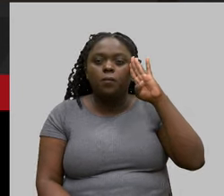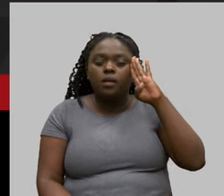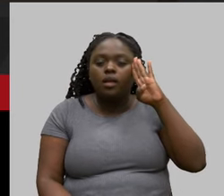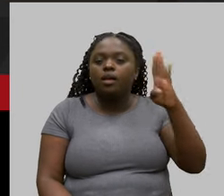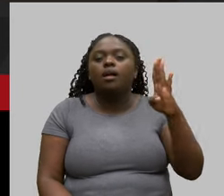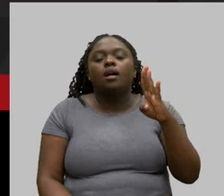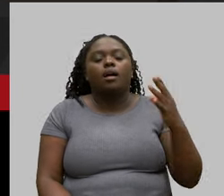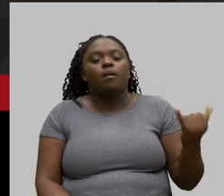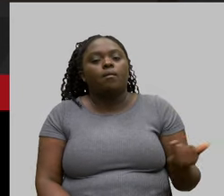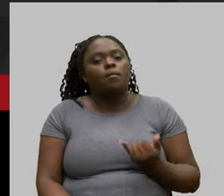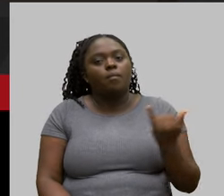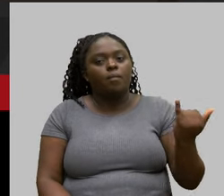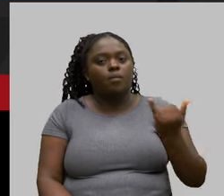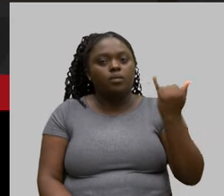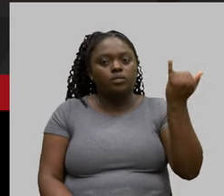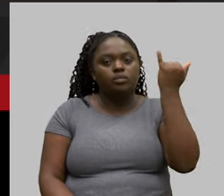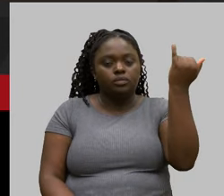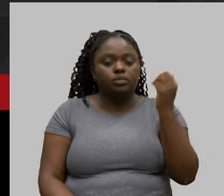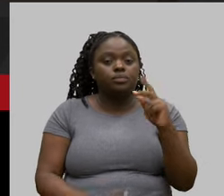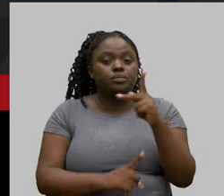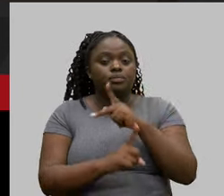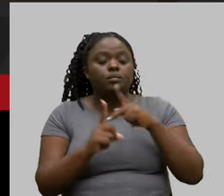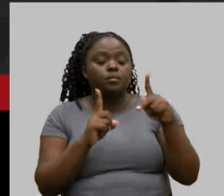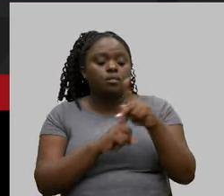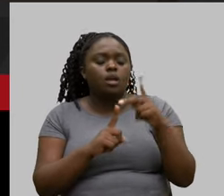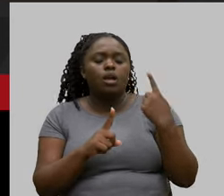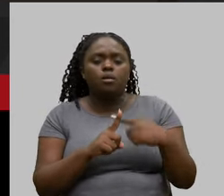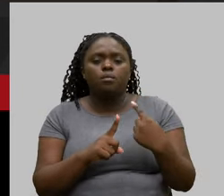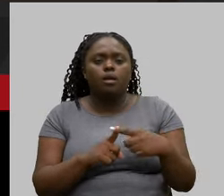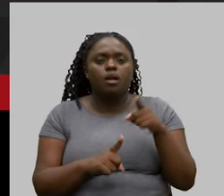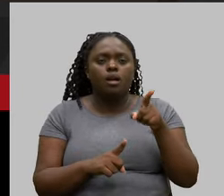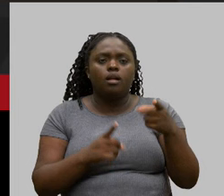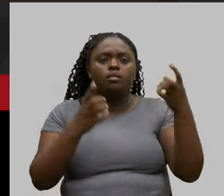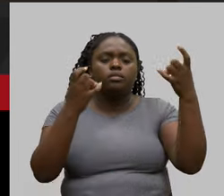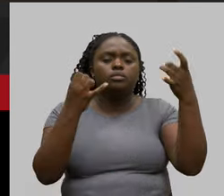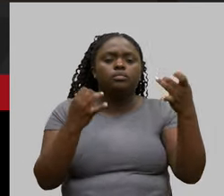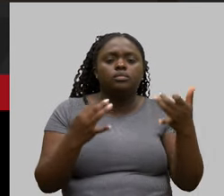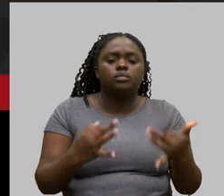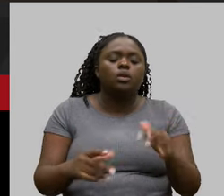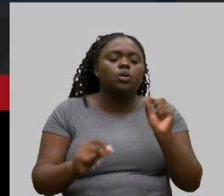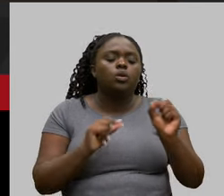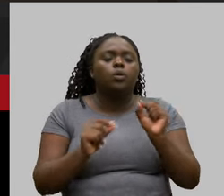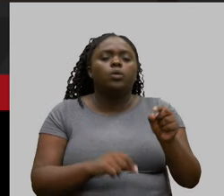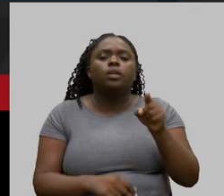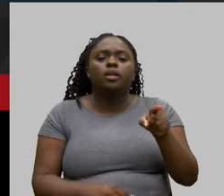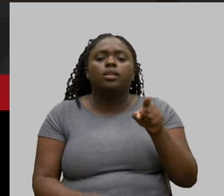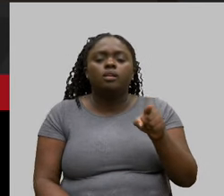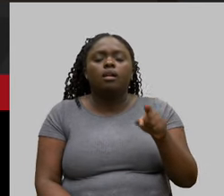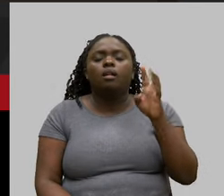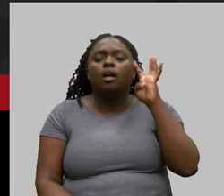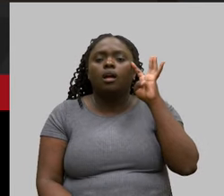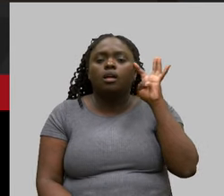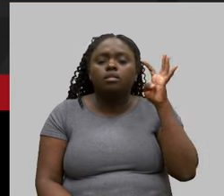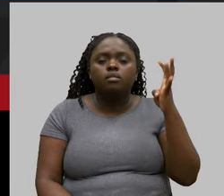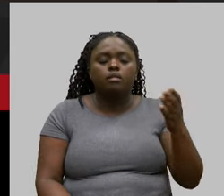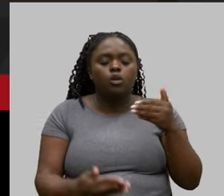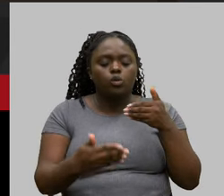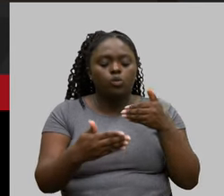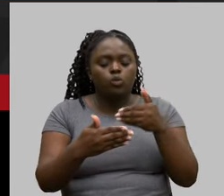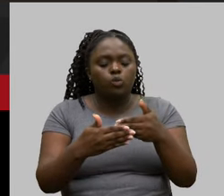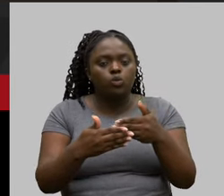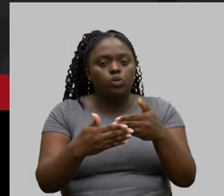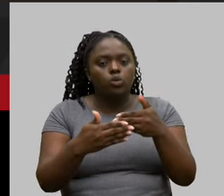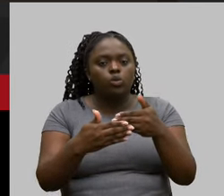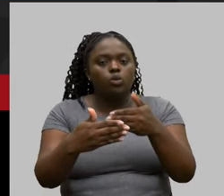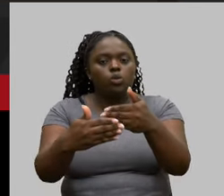é ela que vai ditar Qual decisão que é necessária pro gestor tomar em curto médio e longo prazo para ele conseguir Honrar